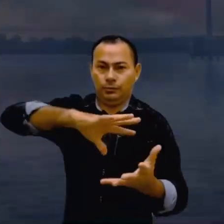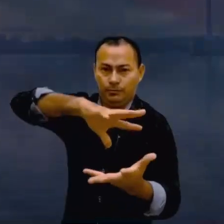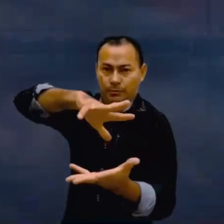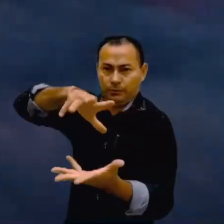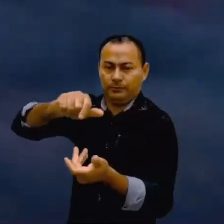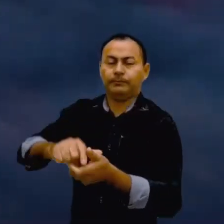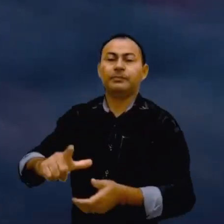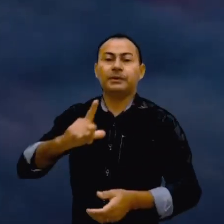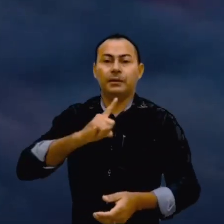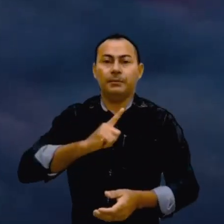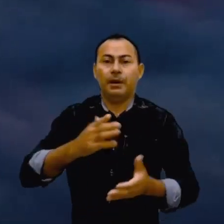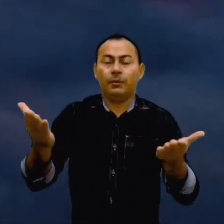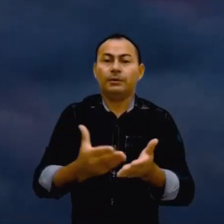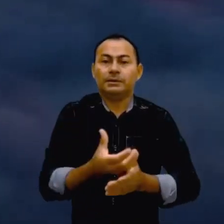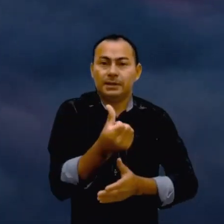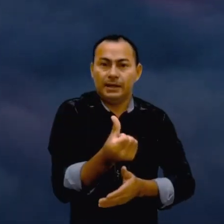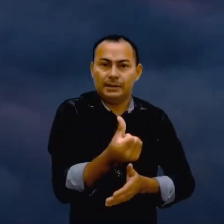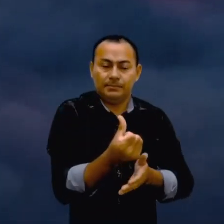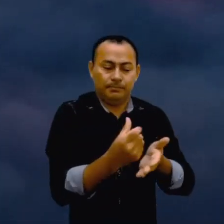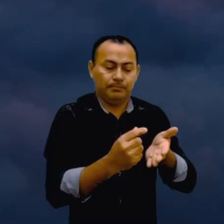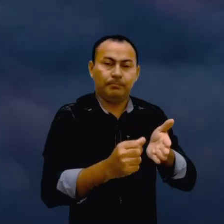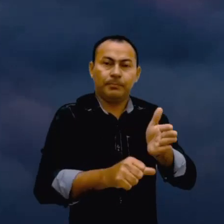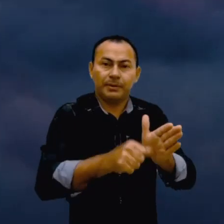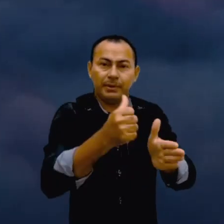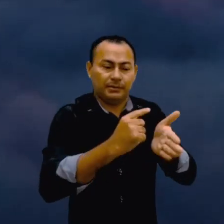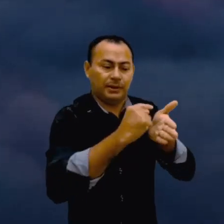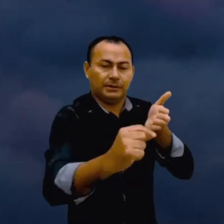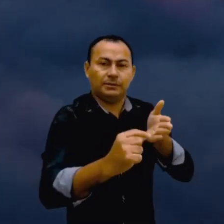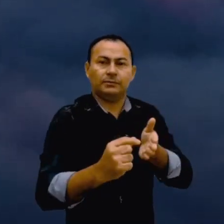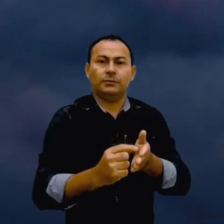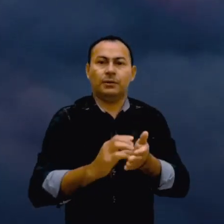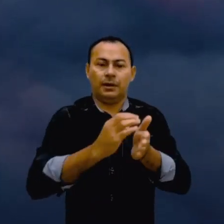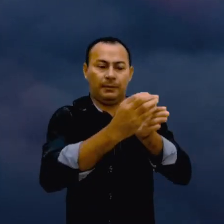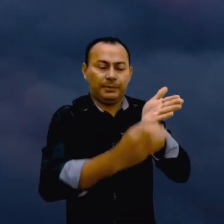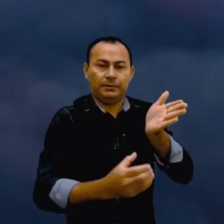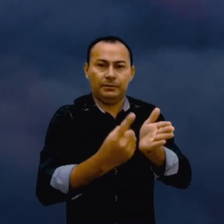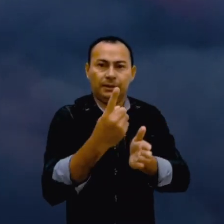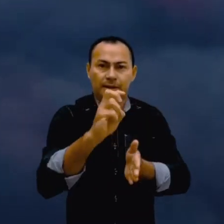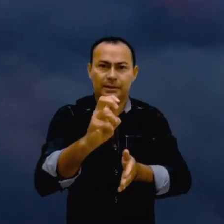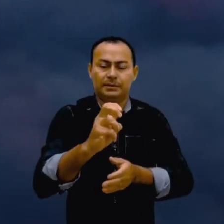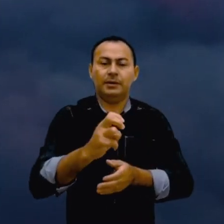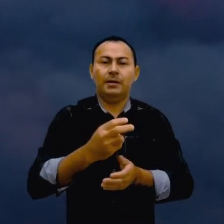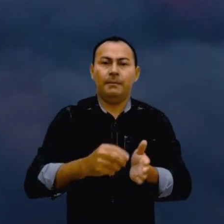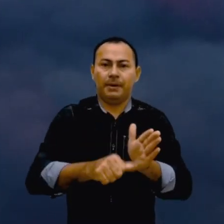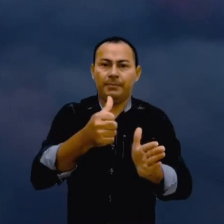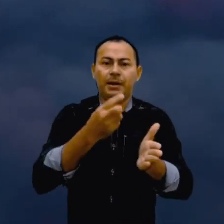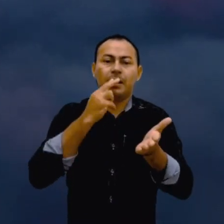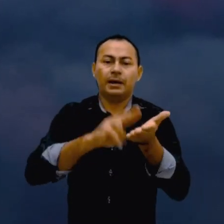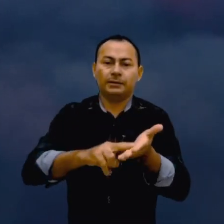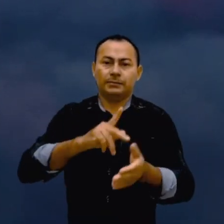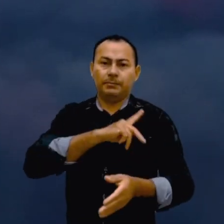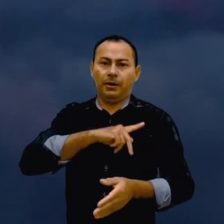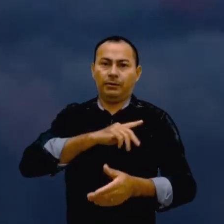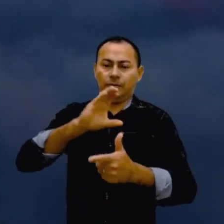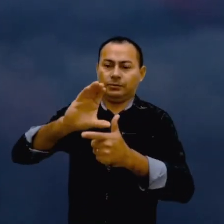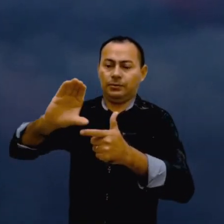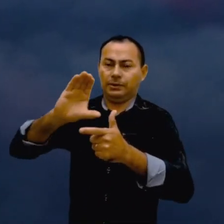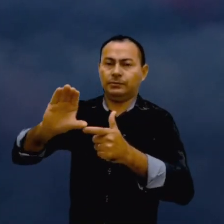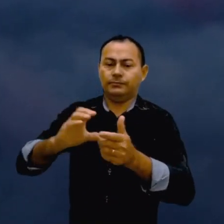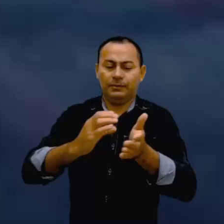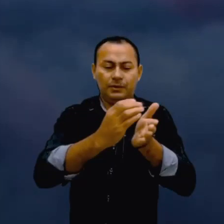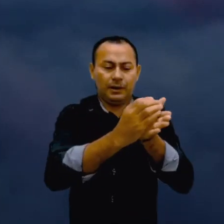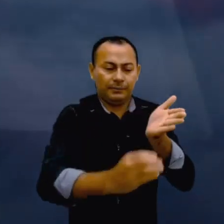mundo. Leremos agora os 6 primeiros versículos do capítulo 15 da primeira carta de Paulo aos Coríntios, o capítulo da